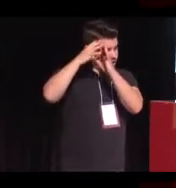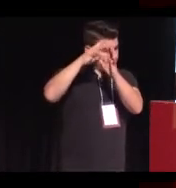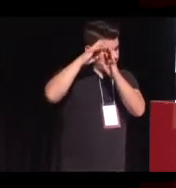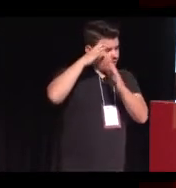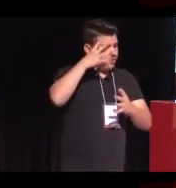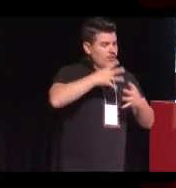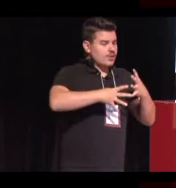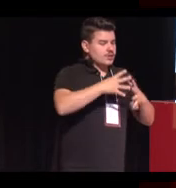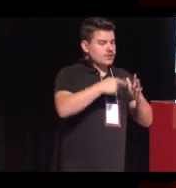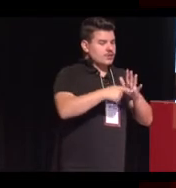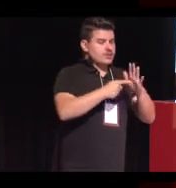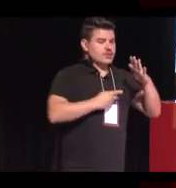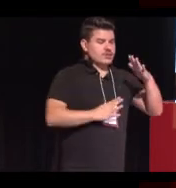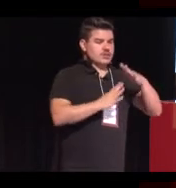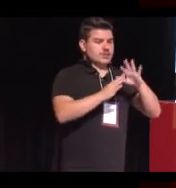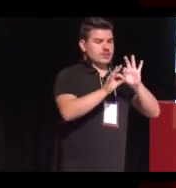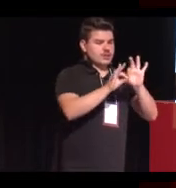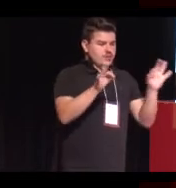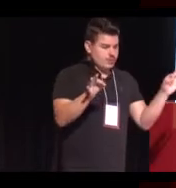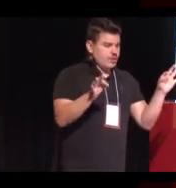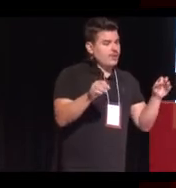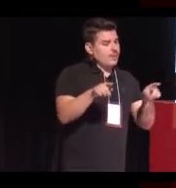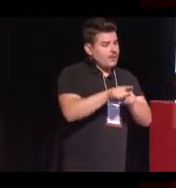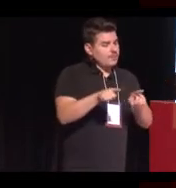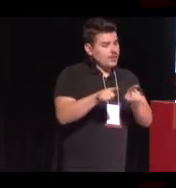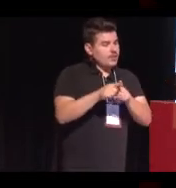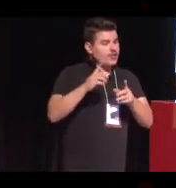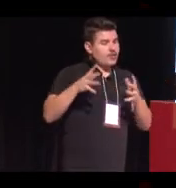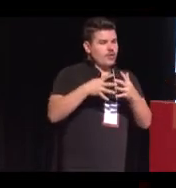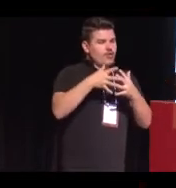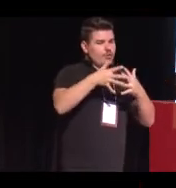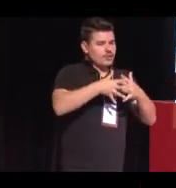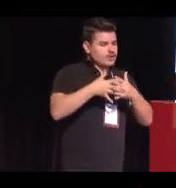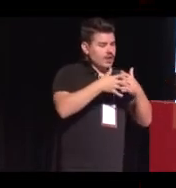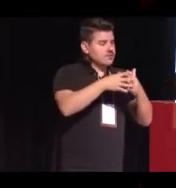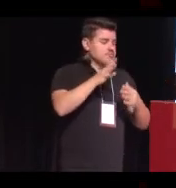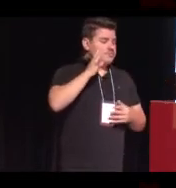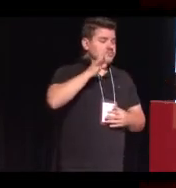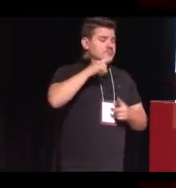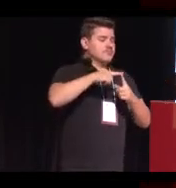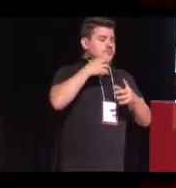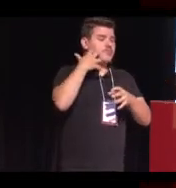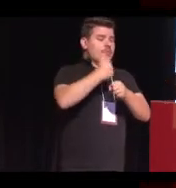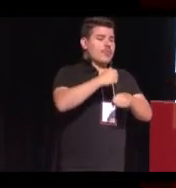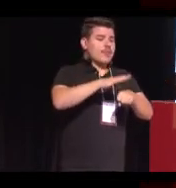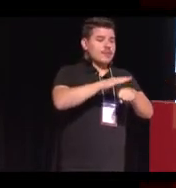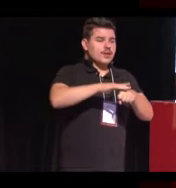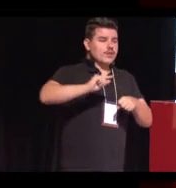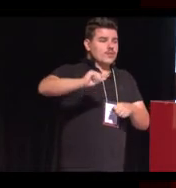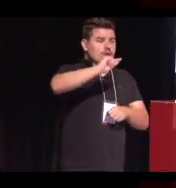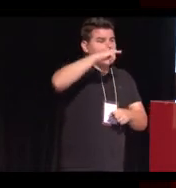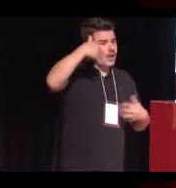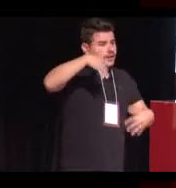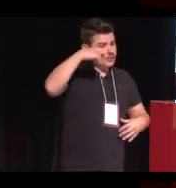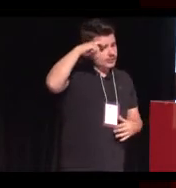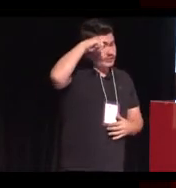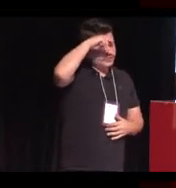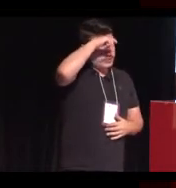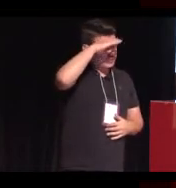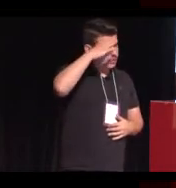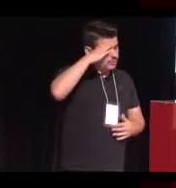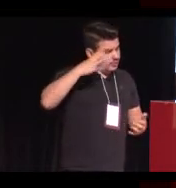complexidade ciclomática. Complexidade ciclomática é uma métrica legal, que ela fala sobre quão difícil é